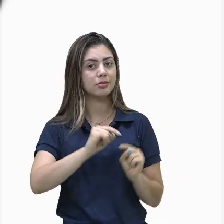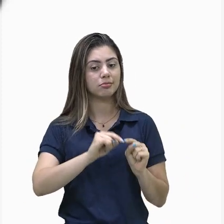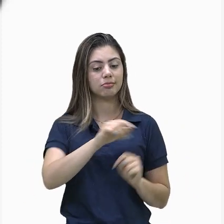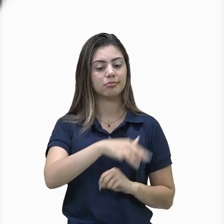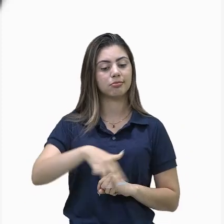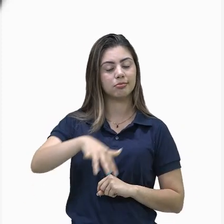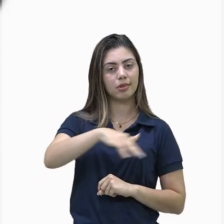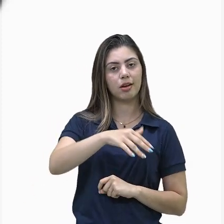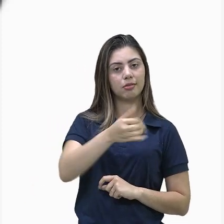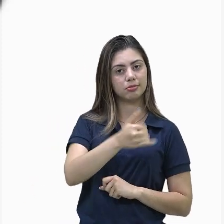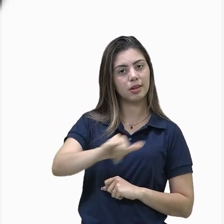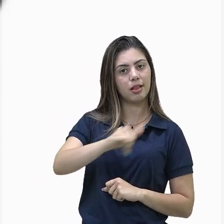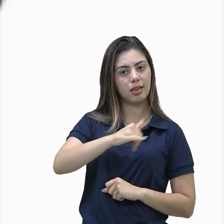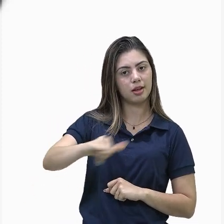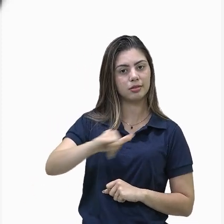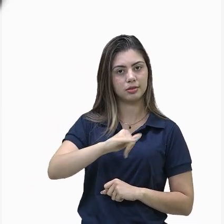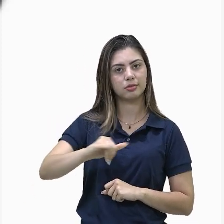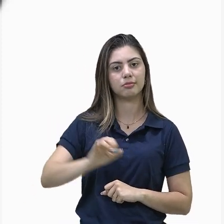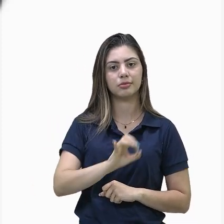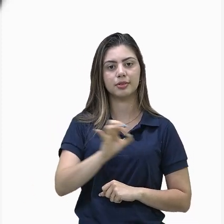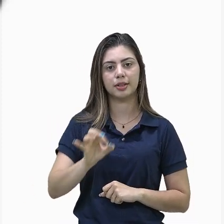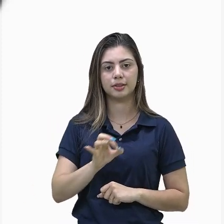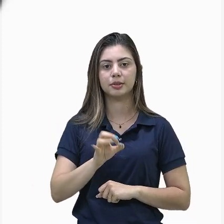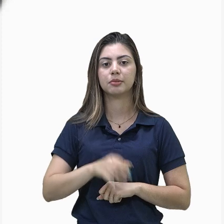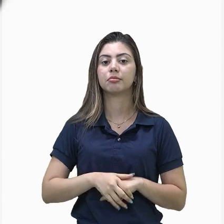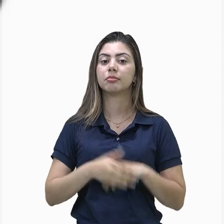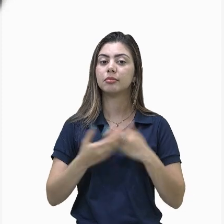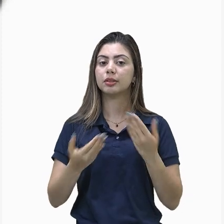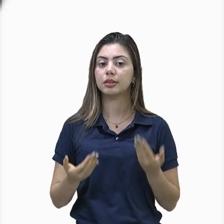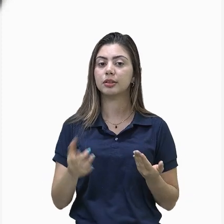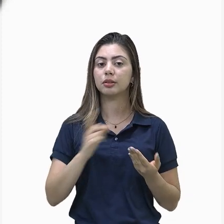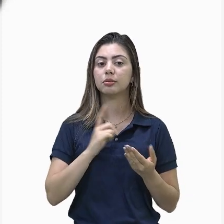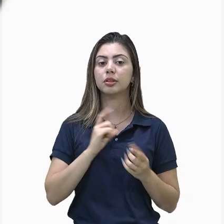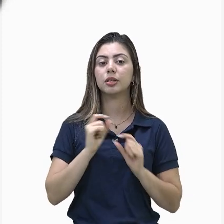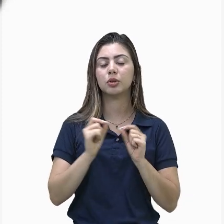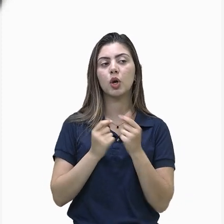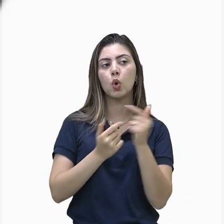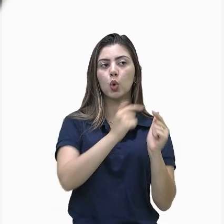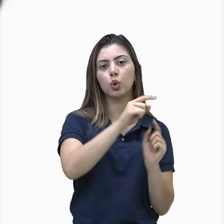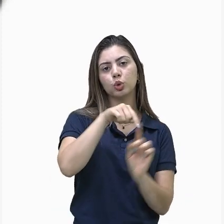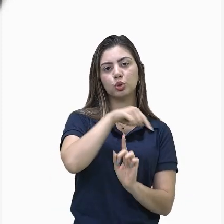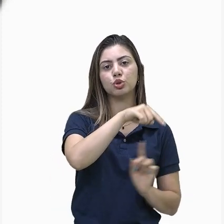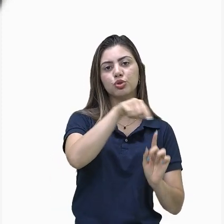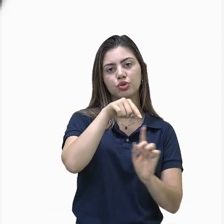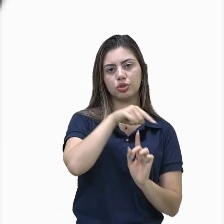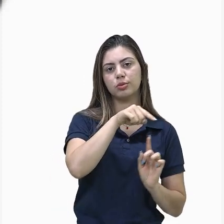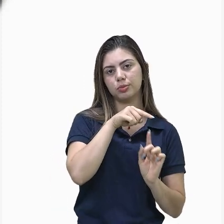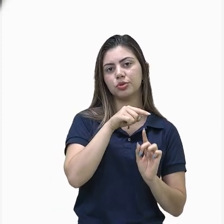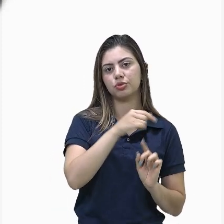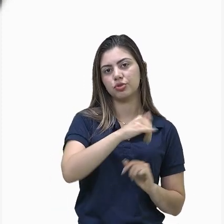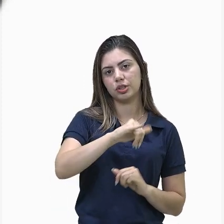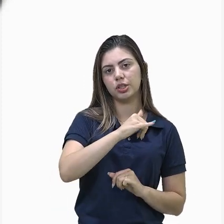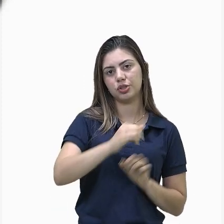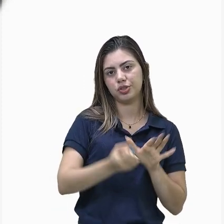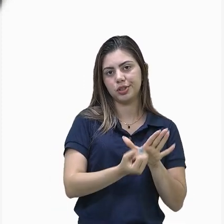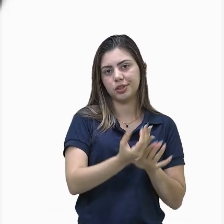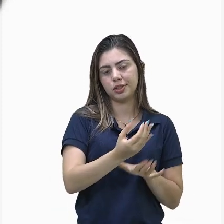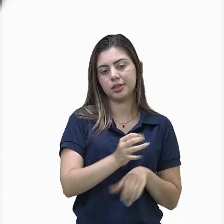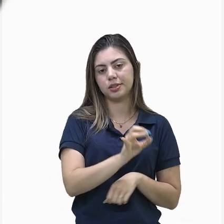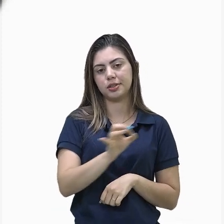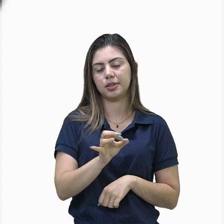elétricos que recebem energia elétrica e transformam em outras modalidades de energia não